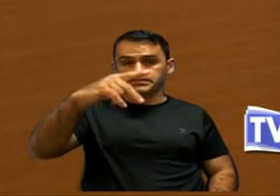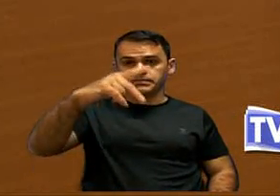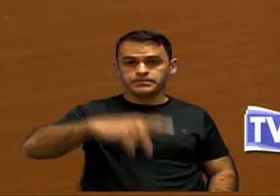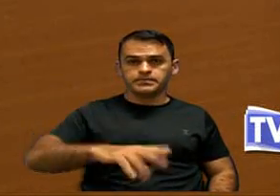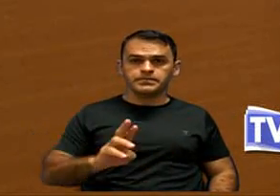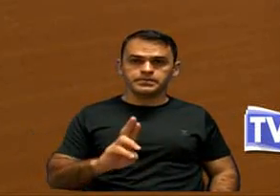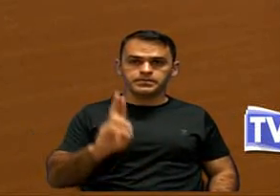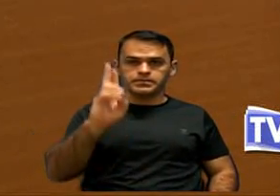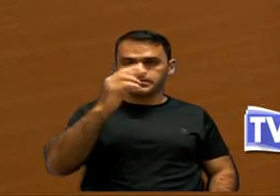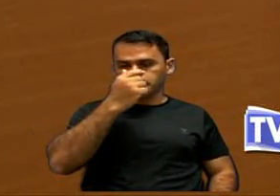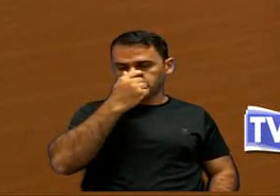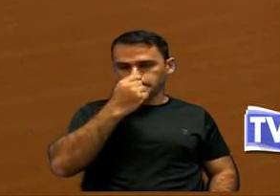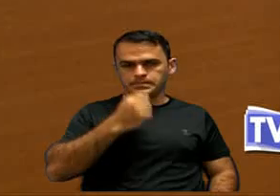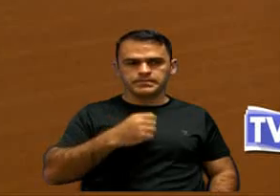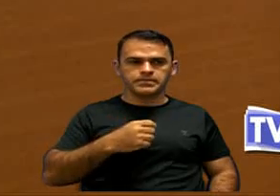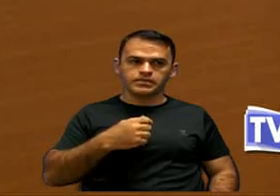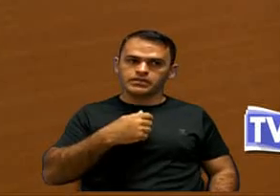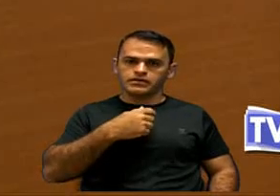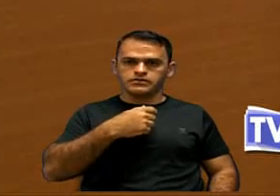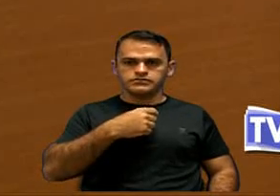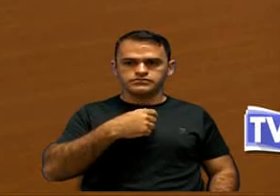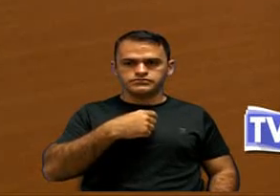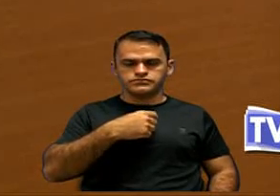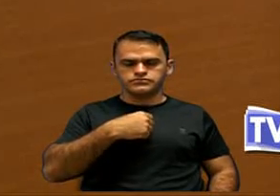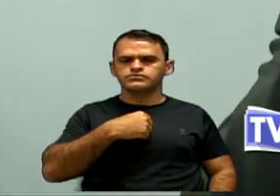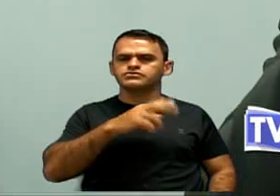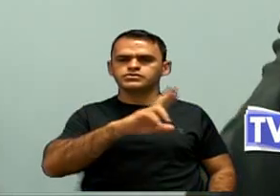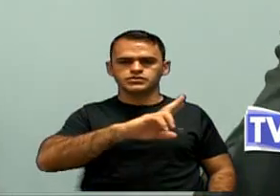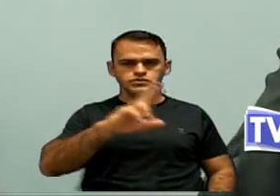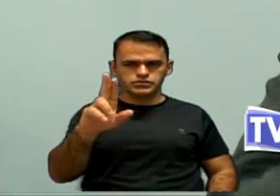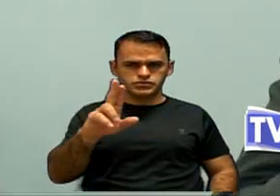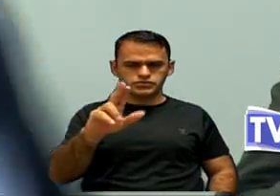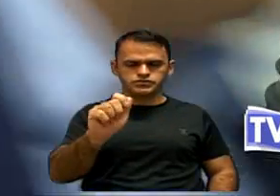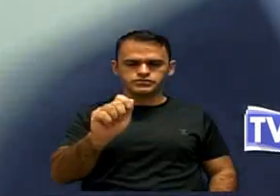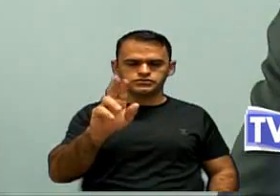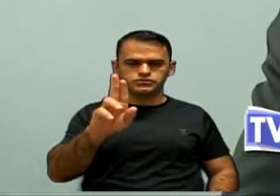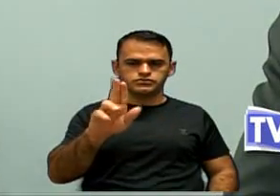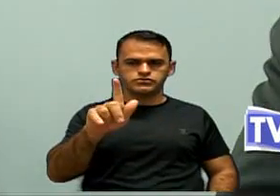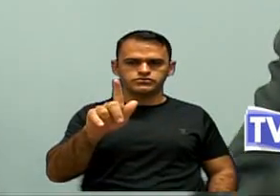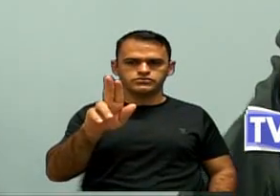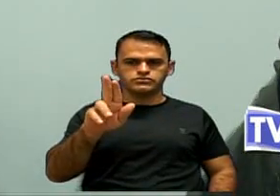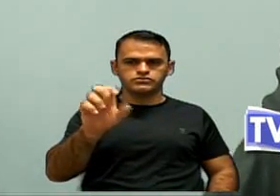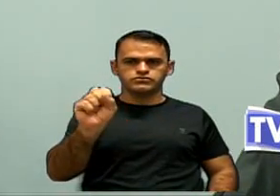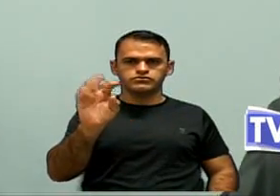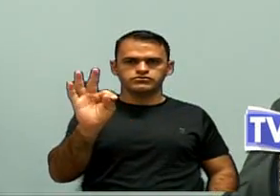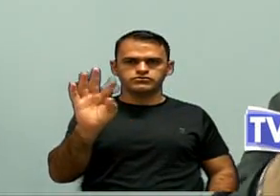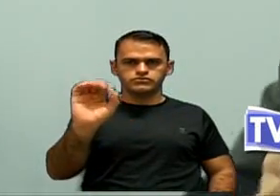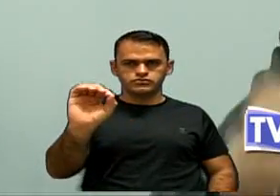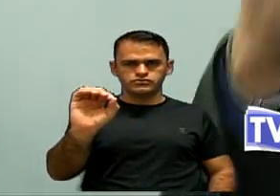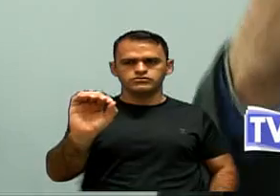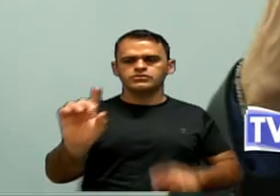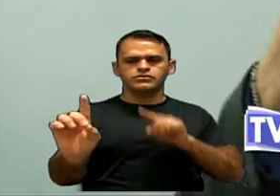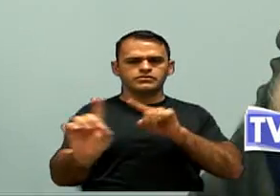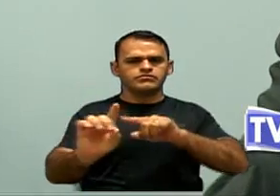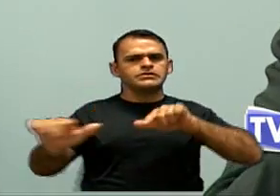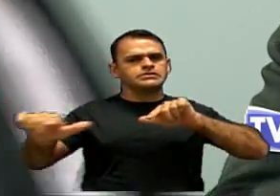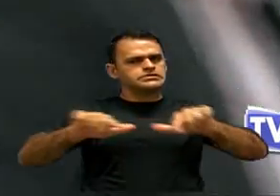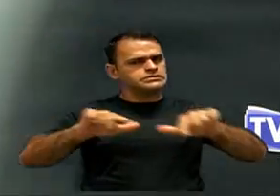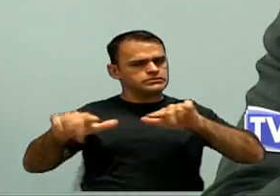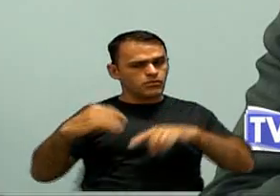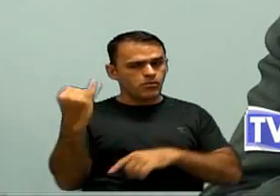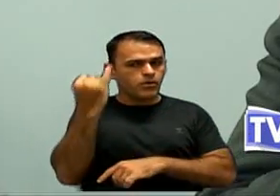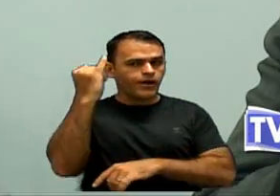Presidente Manga, eu gostaria, não poderia citar o nome aqui do Dr. Augusto Ferreira, que faz um trabalho para Sorocaba muito